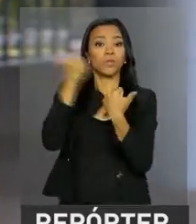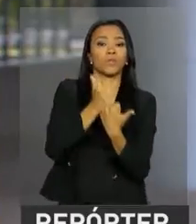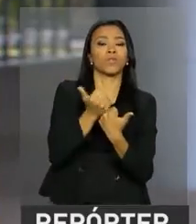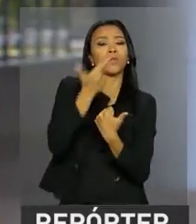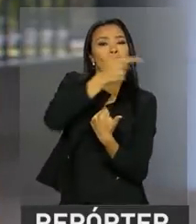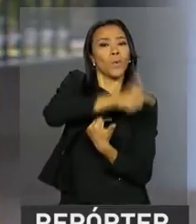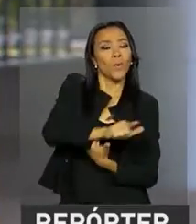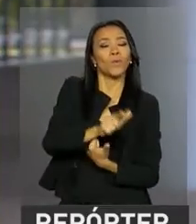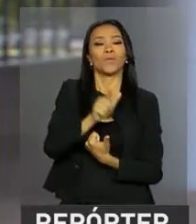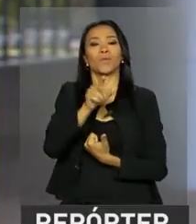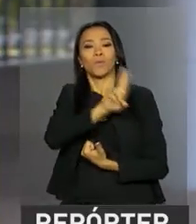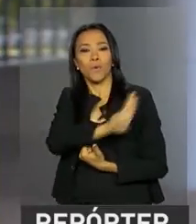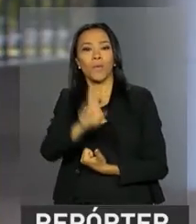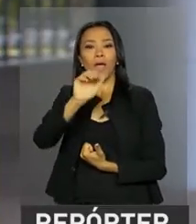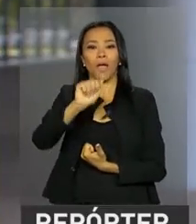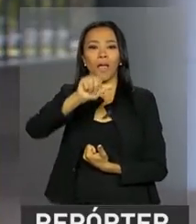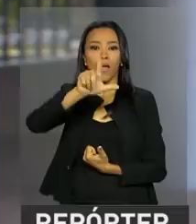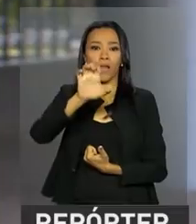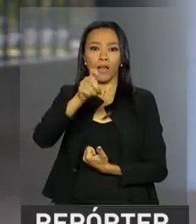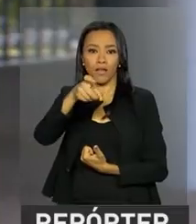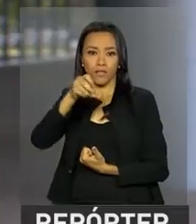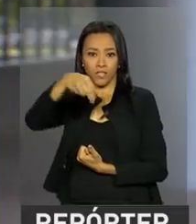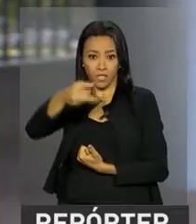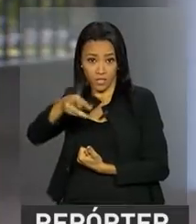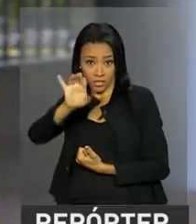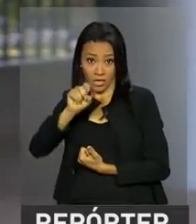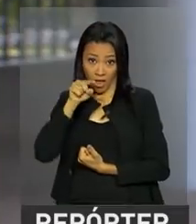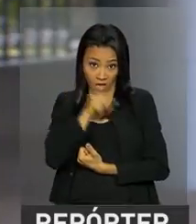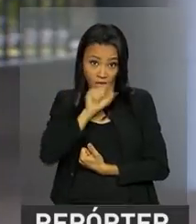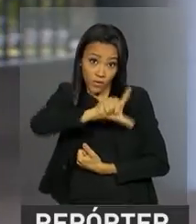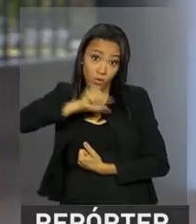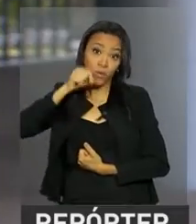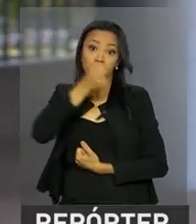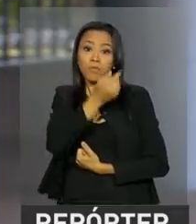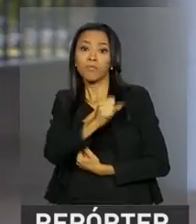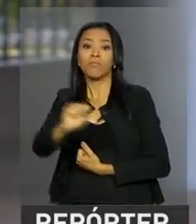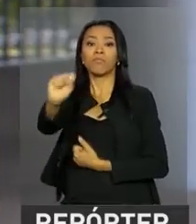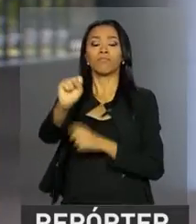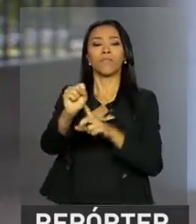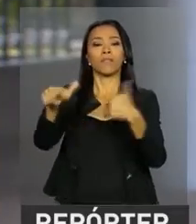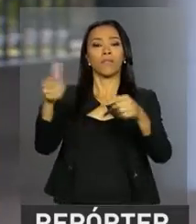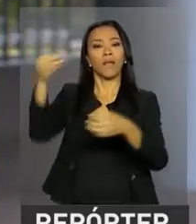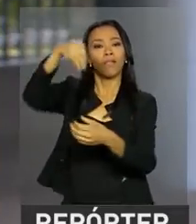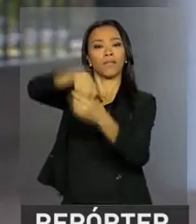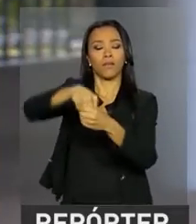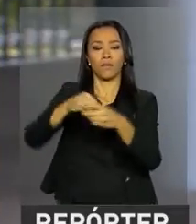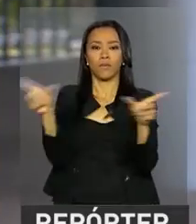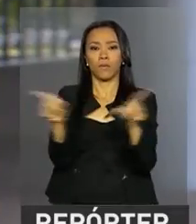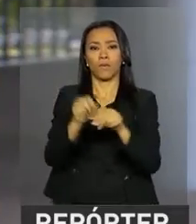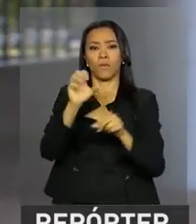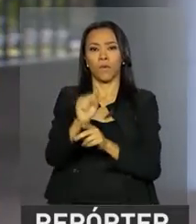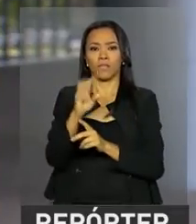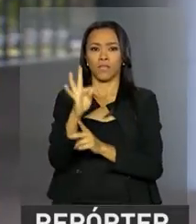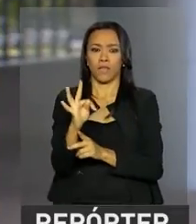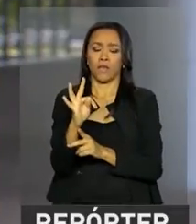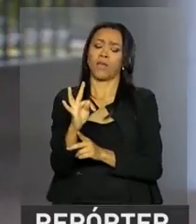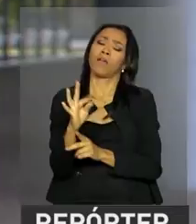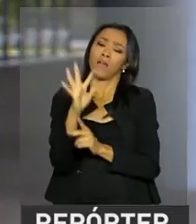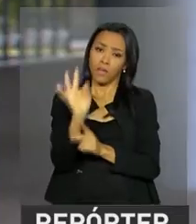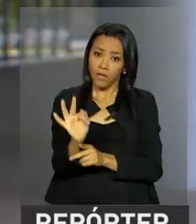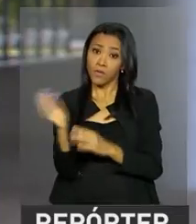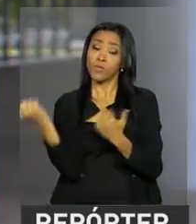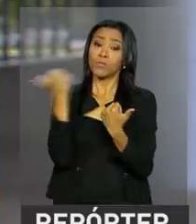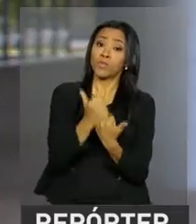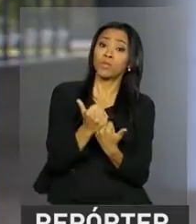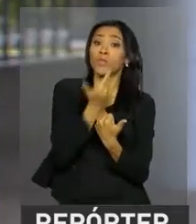foi indicado no começo deste mês para o supremo tribunal federal para vaga de teori zavascki que morreu em janeiro deste